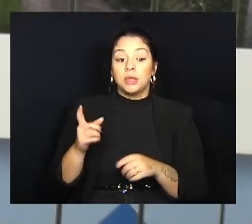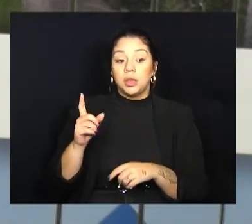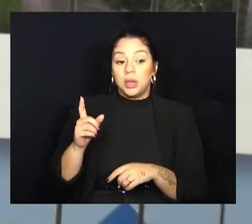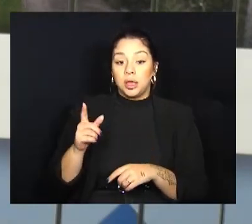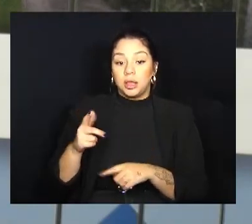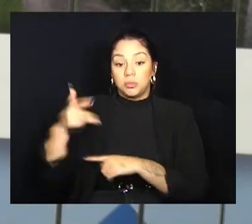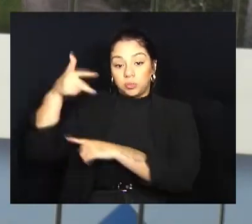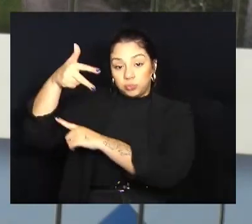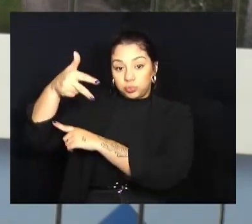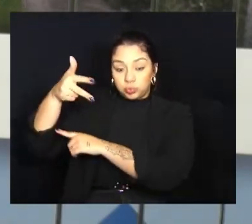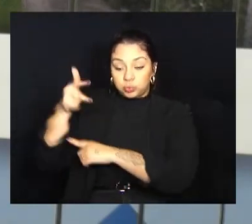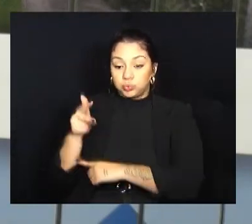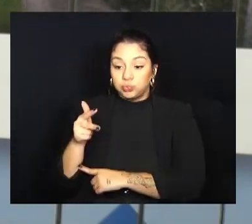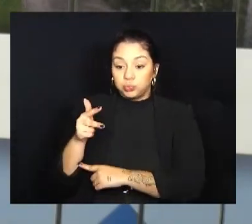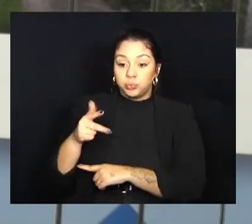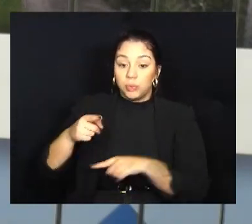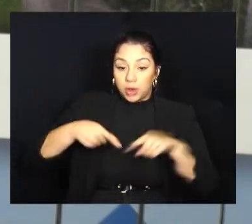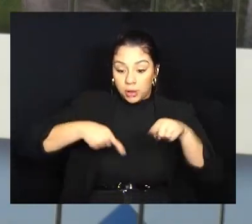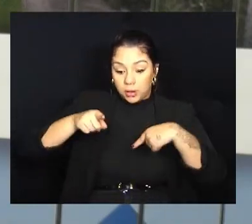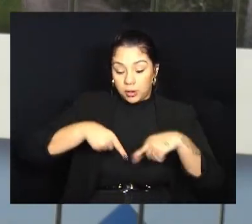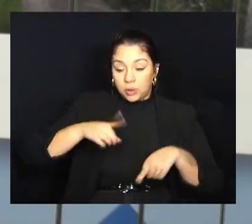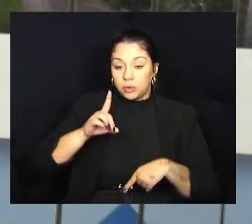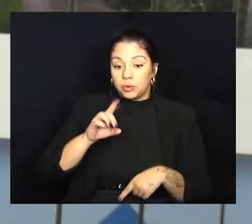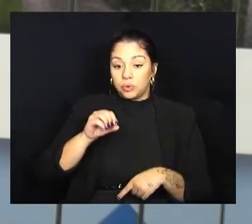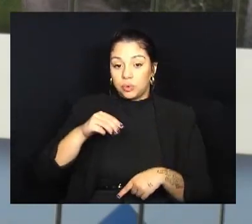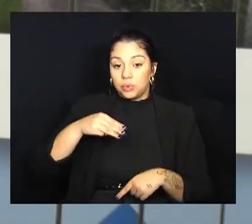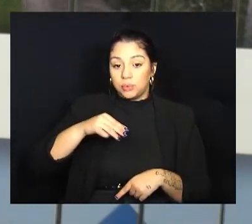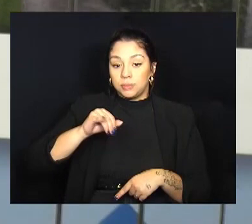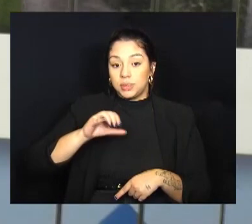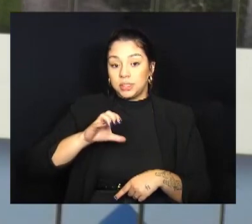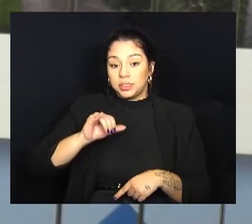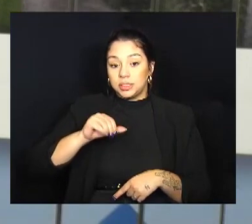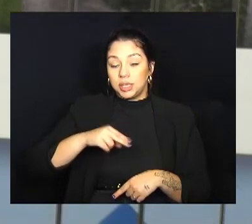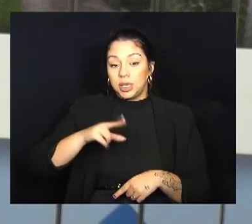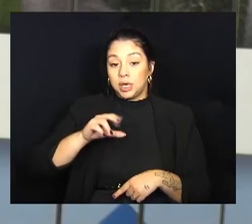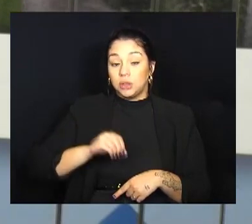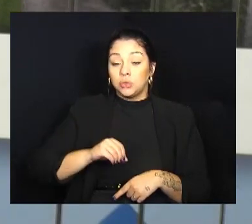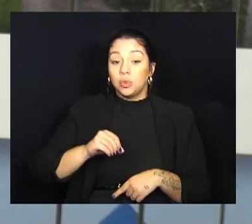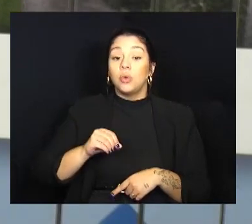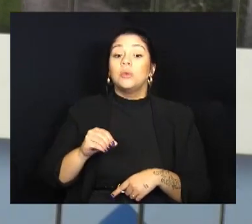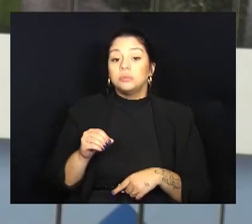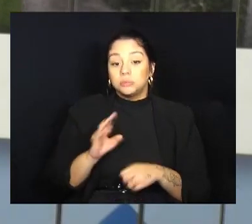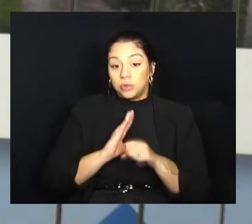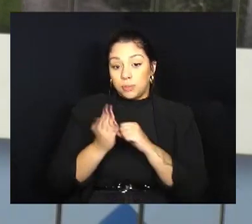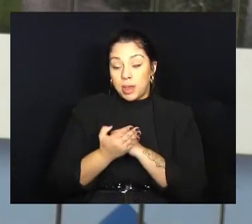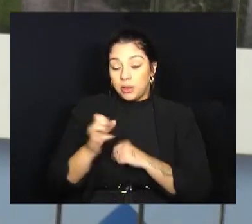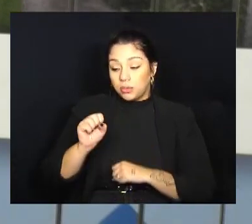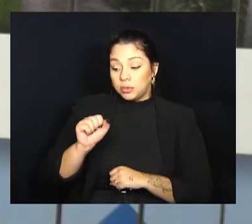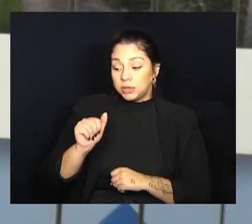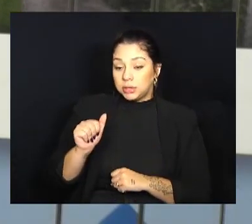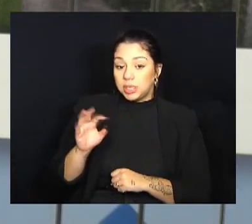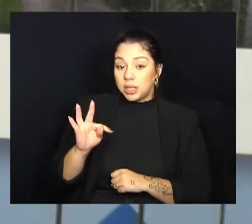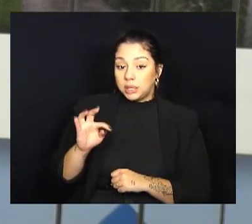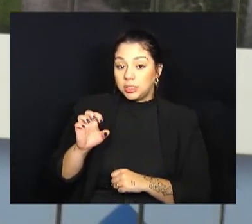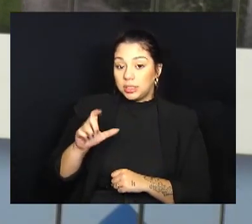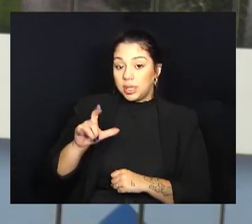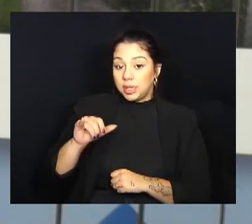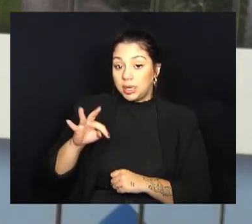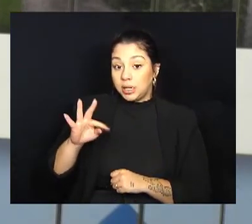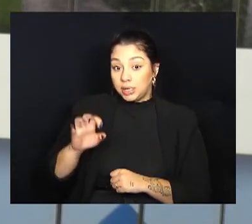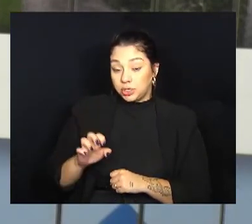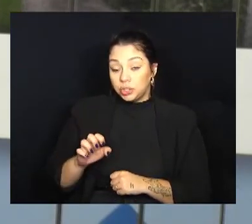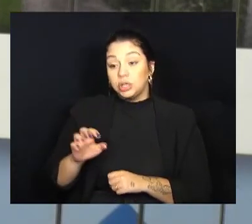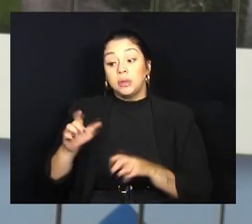vertical na Avenida Domiciano Perini Neto, no bairro Satélite Íris 2, deixou os moradores